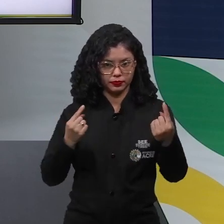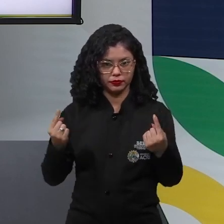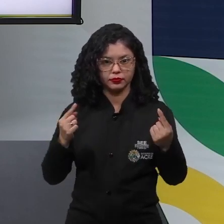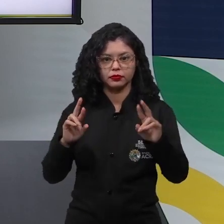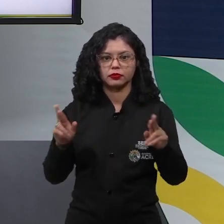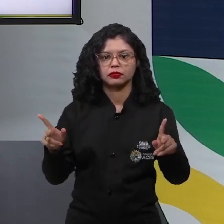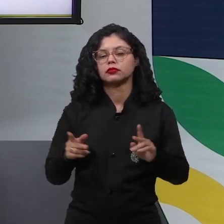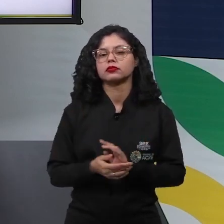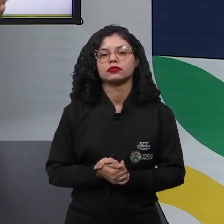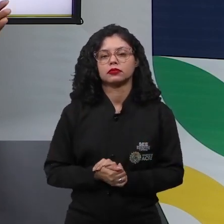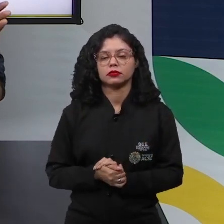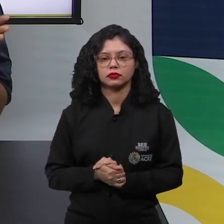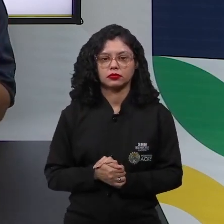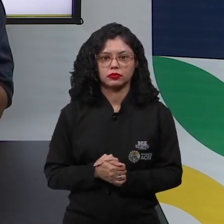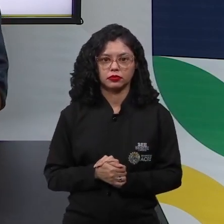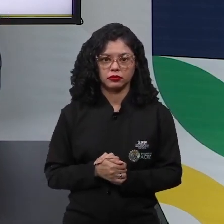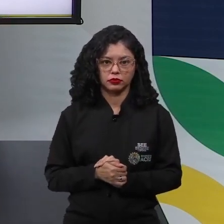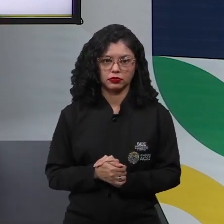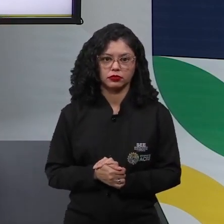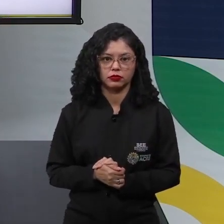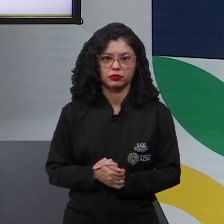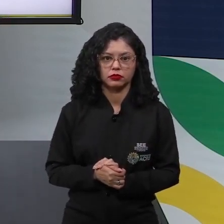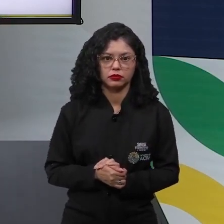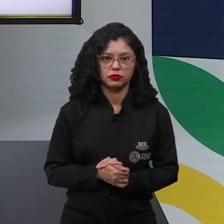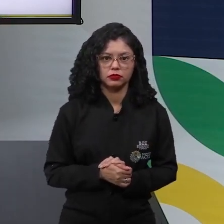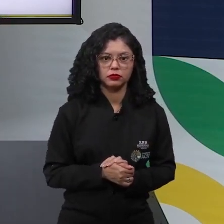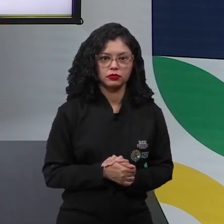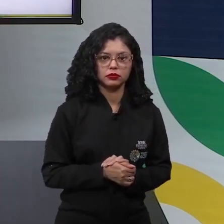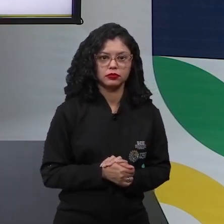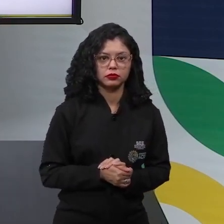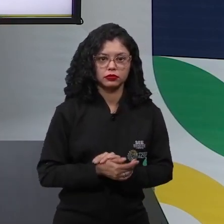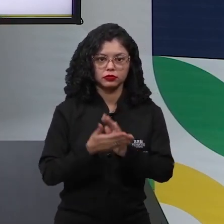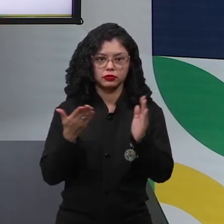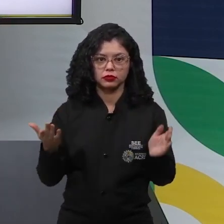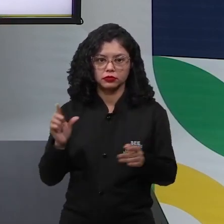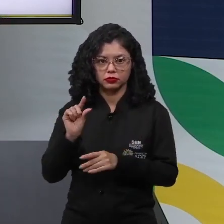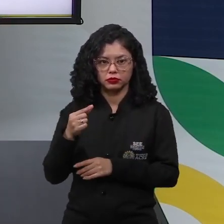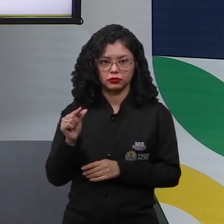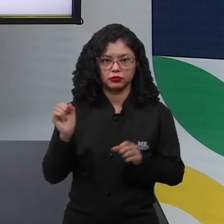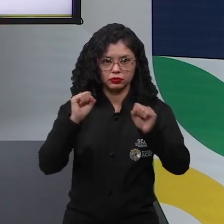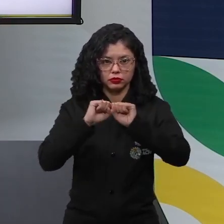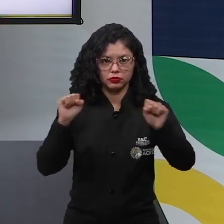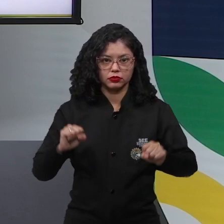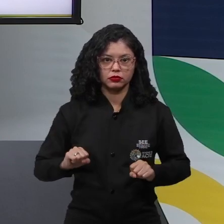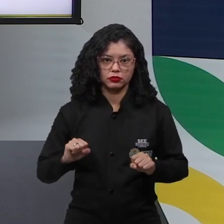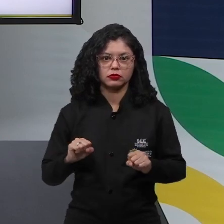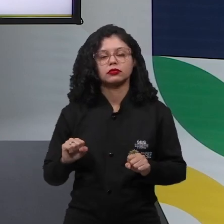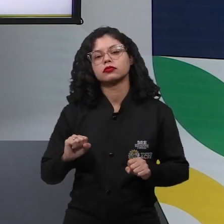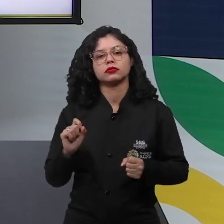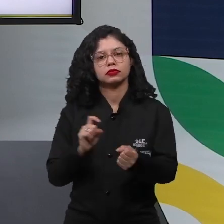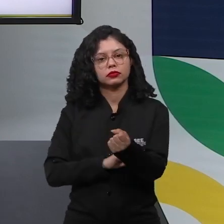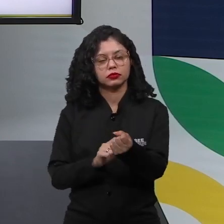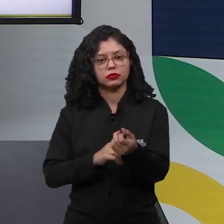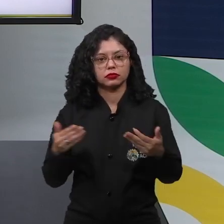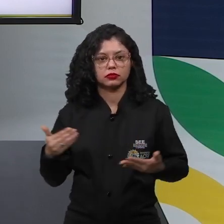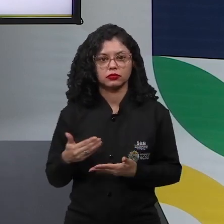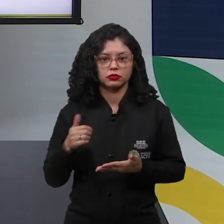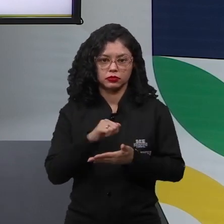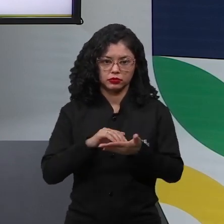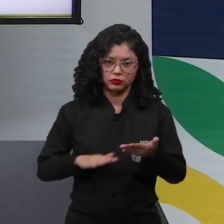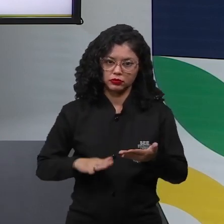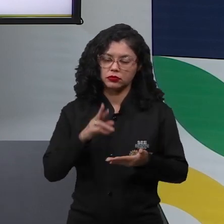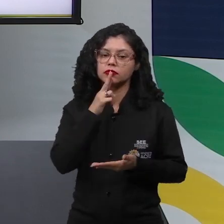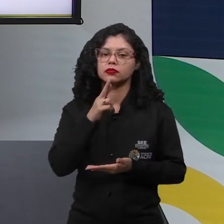diferença. Então, o que a gente falou aqui, pessoal, foi um pouco do sistema nervoso. E agora a gente